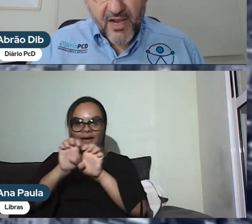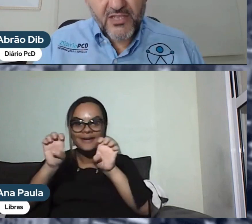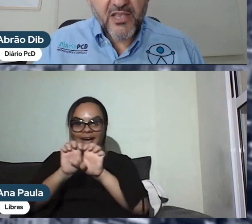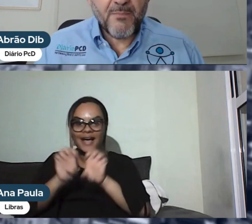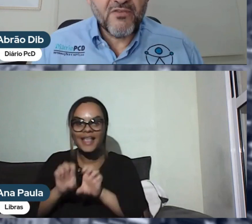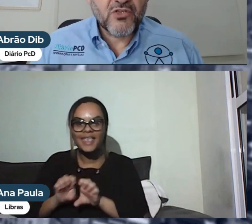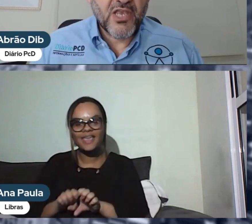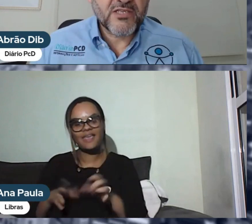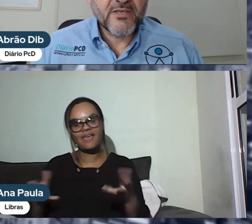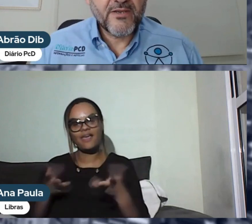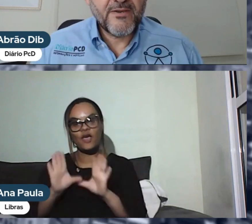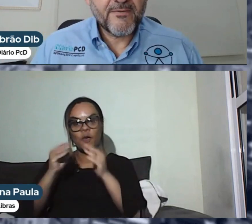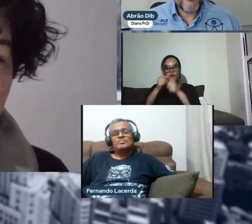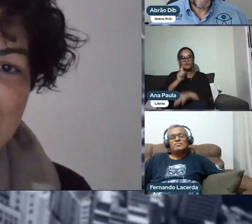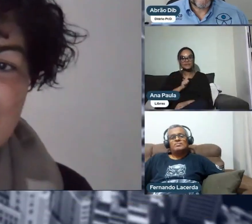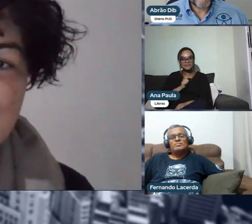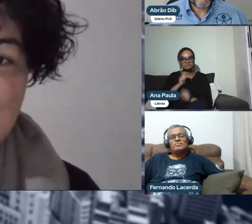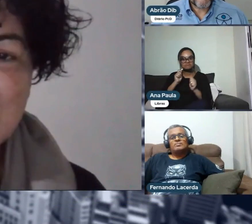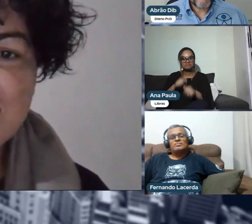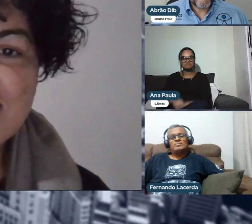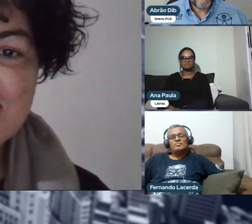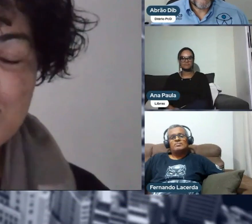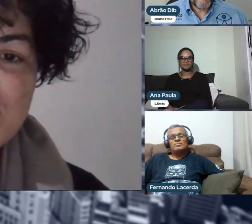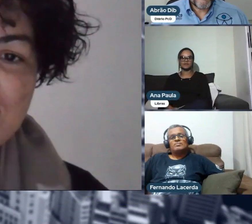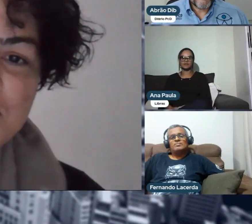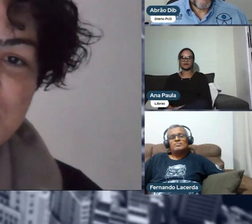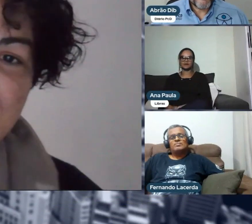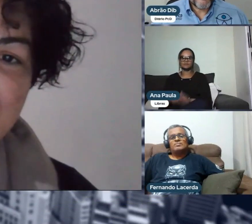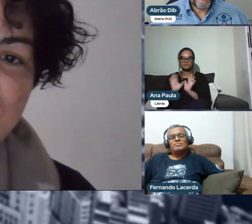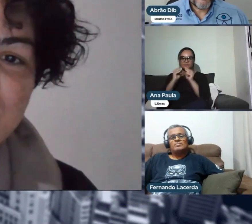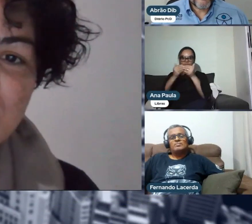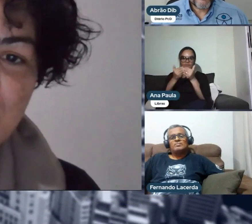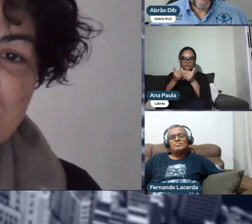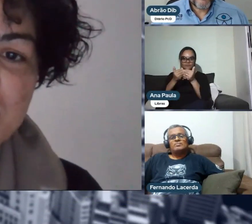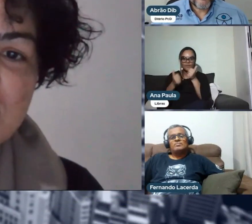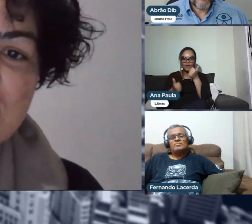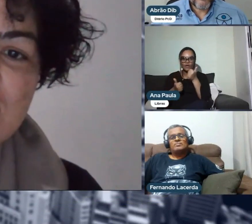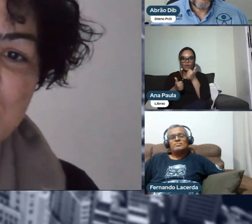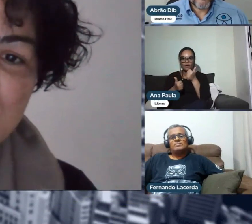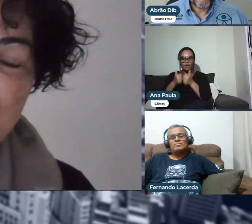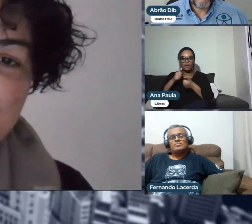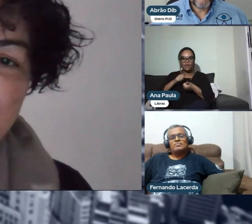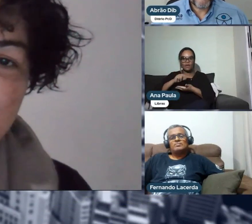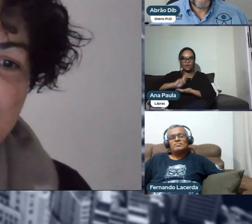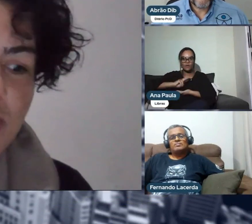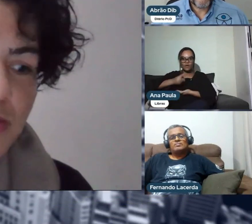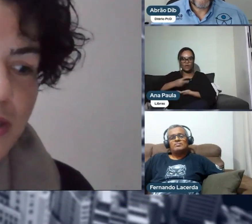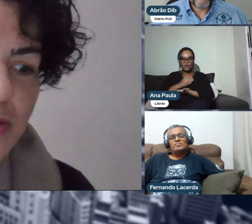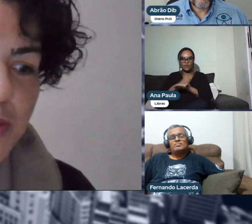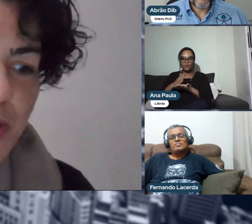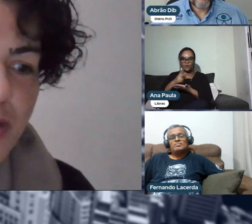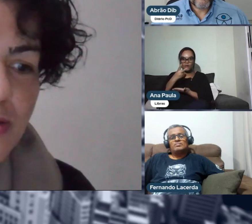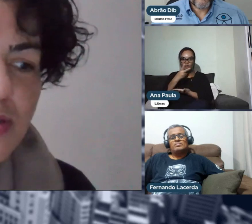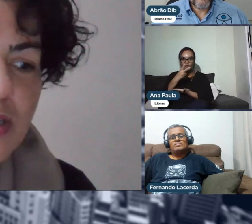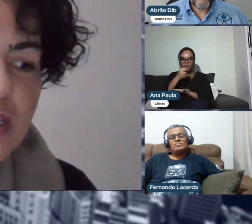dessa grande equipe de vocês? A Liga de Transplantados é uma instituição nova ainda, né? Ela começou no ano de 2022